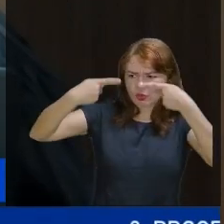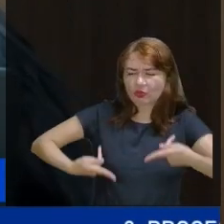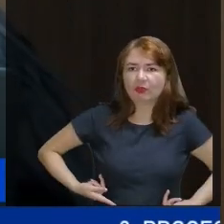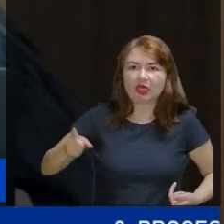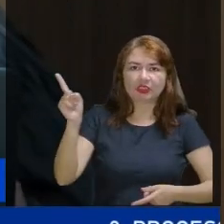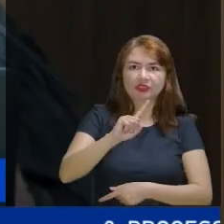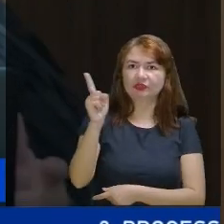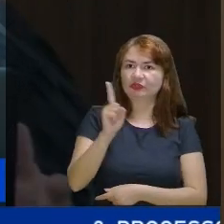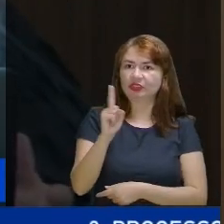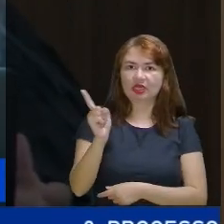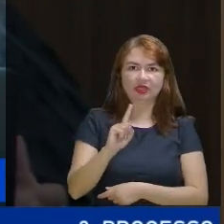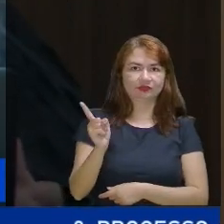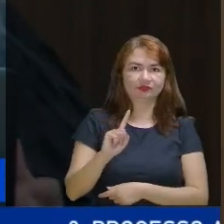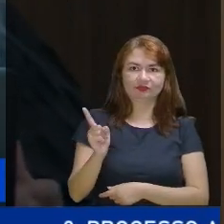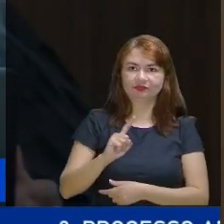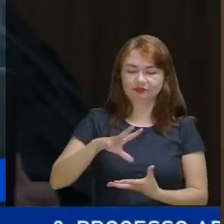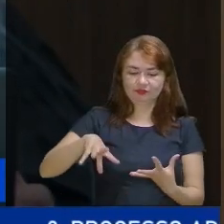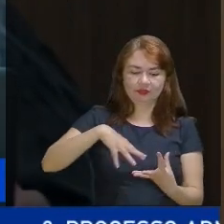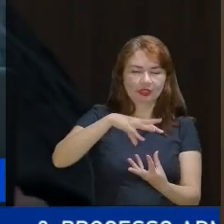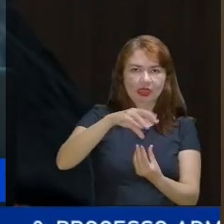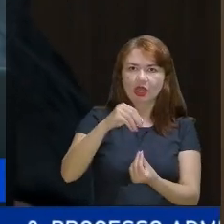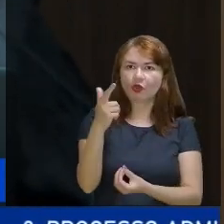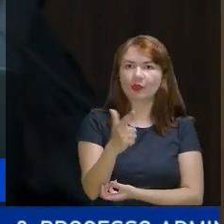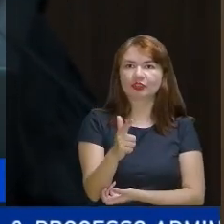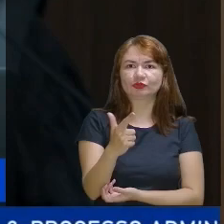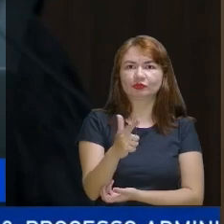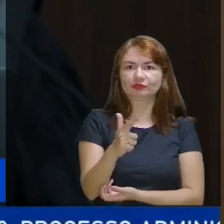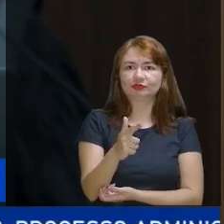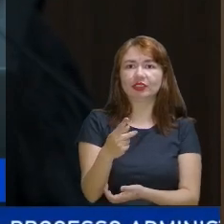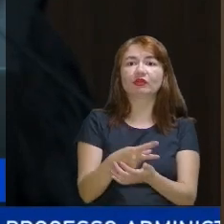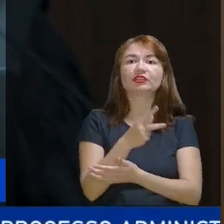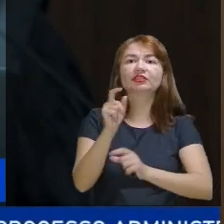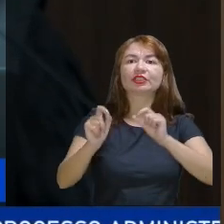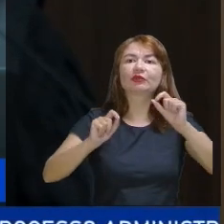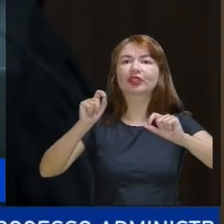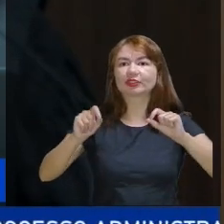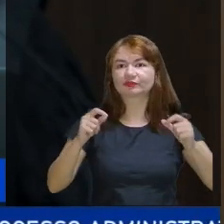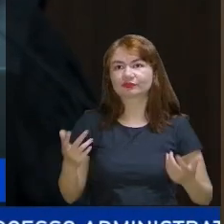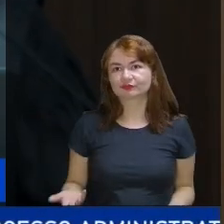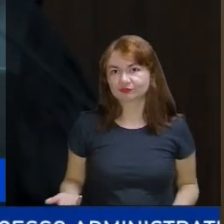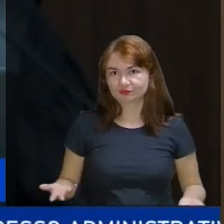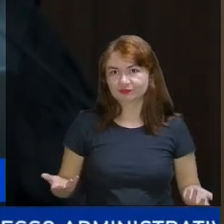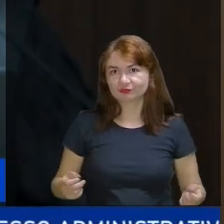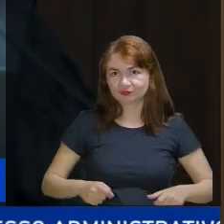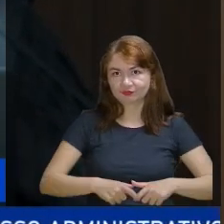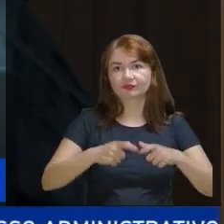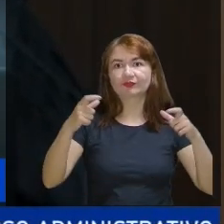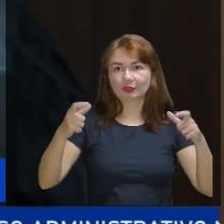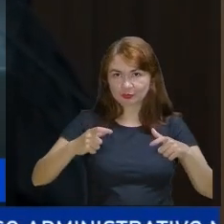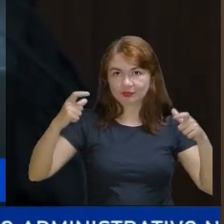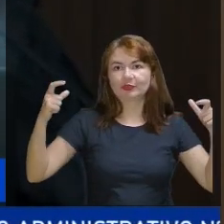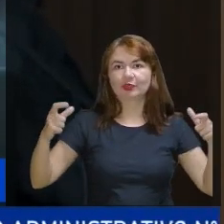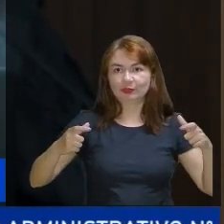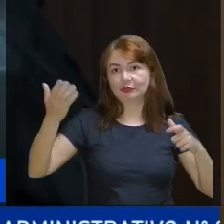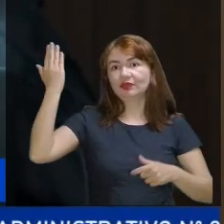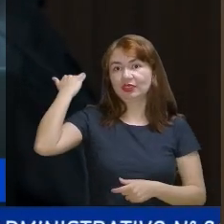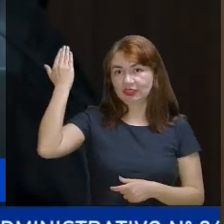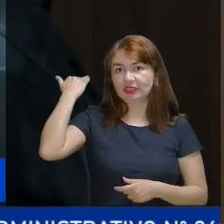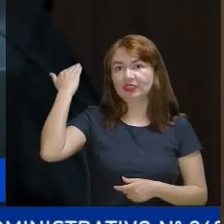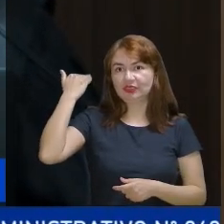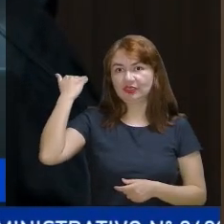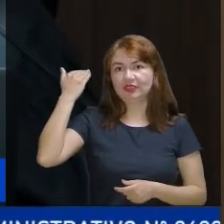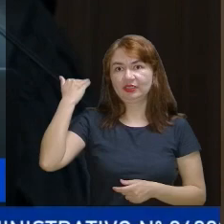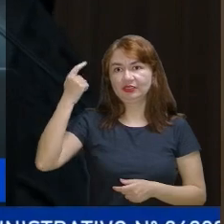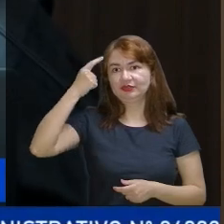tido como sem alma. E o que aconteceu? Foi aumentando no mundo todo, naquela época,